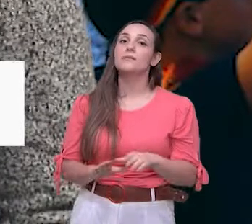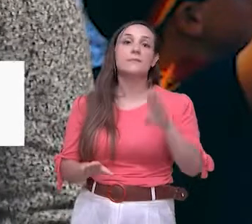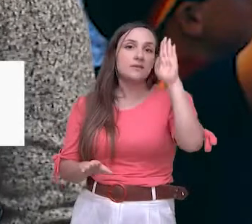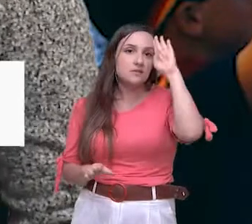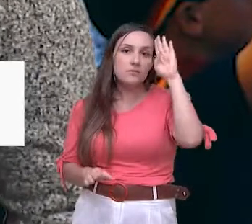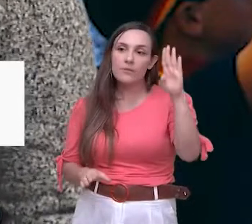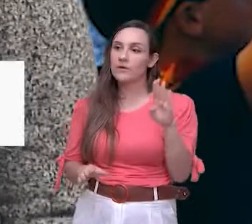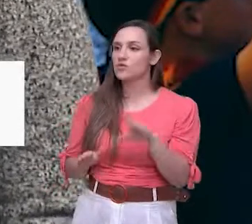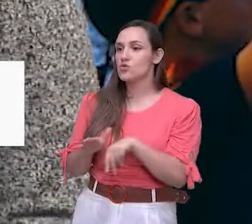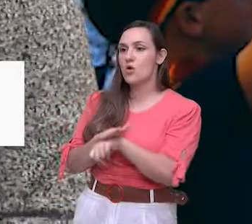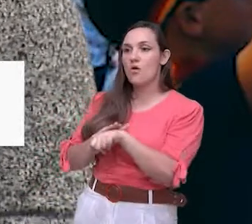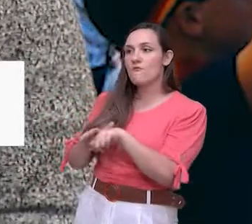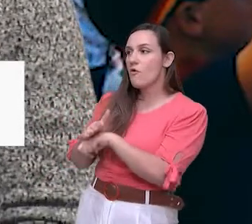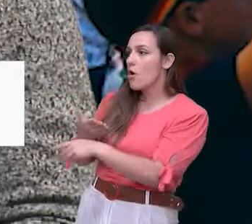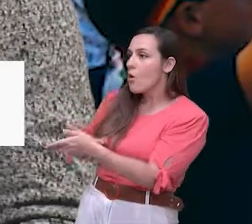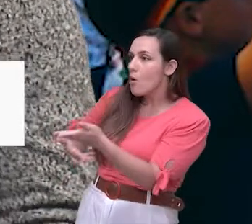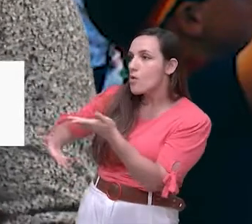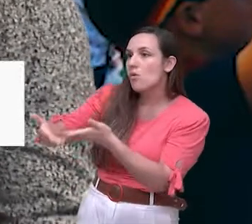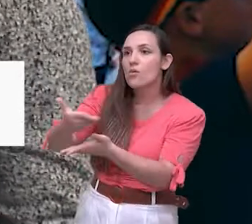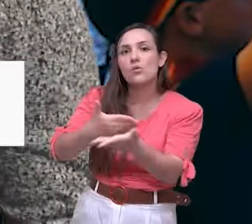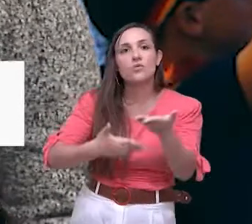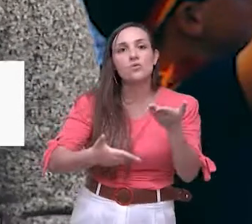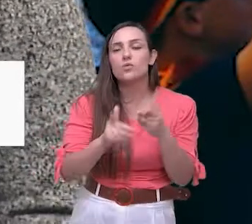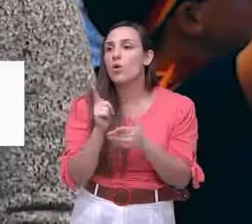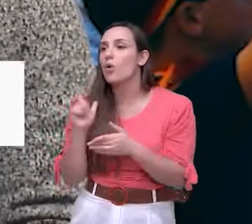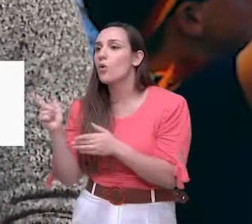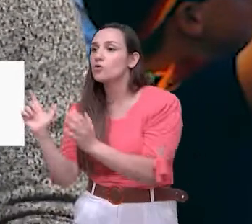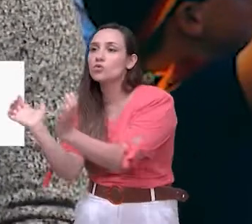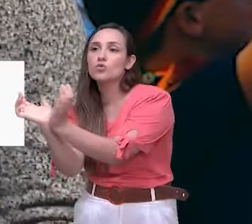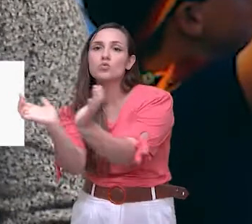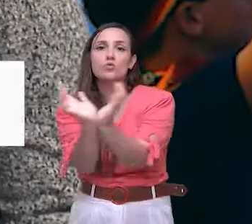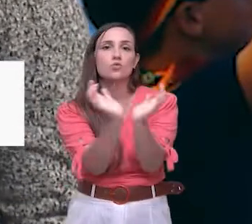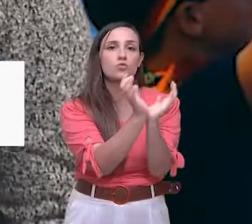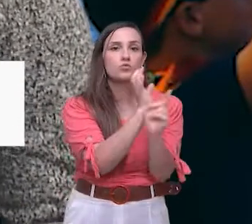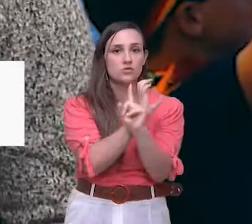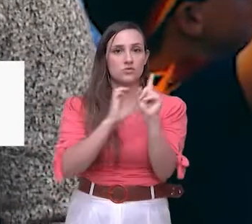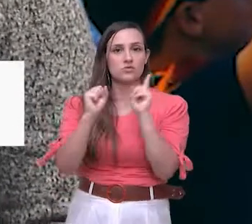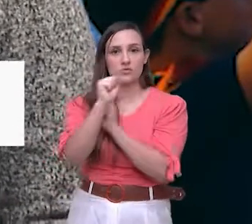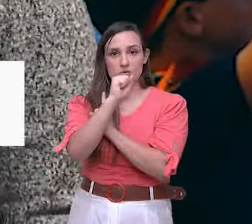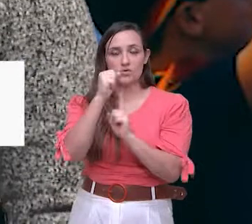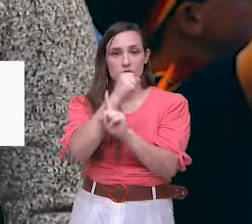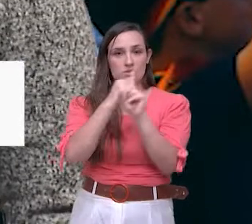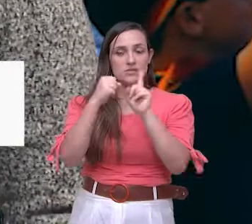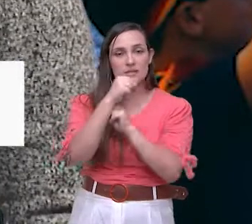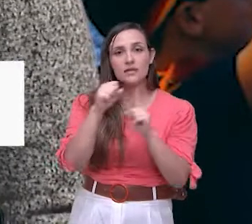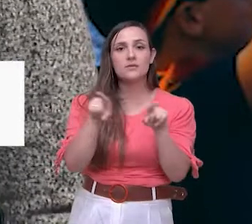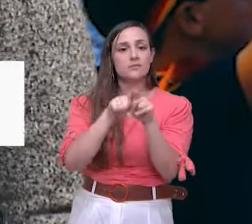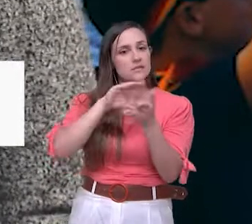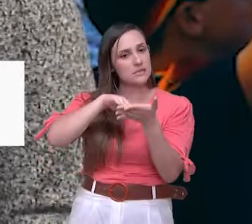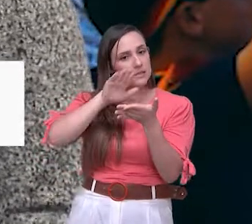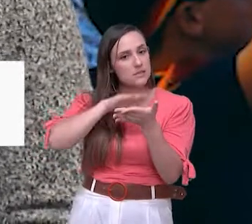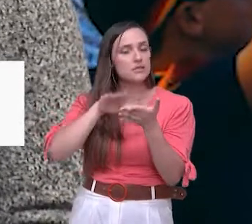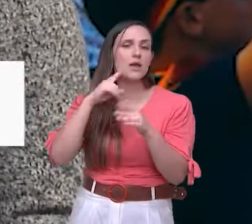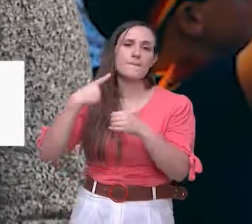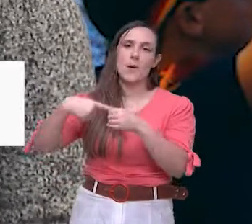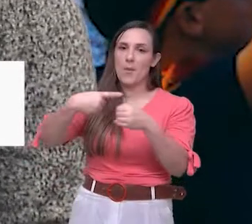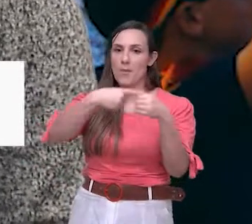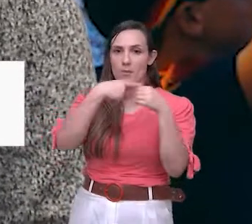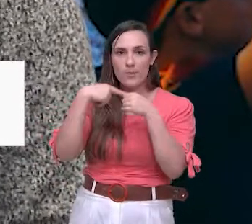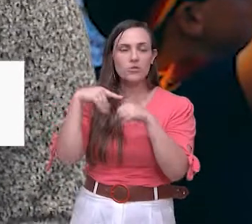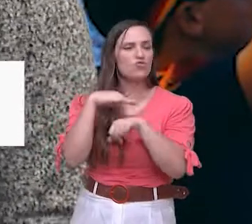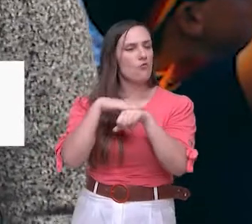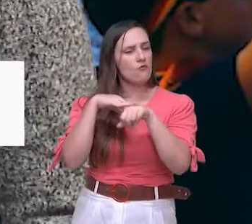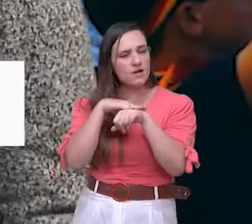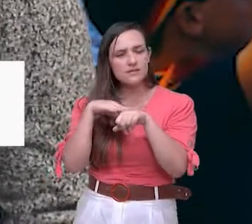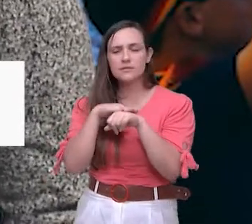e principalmente articulação com os demais setores da sociedade civil com as secretarias com